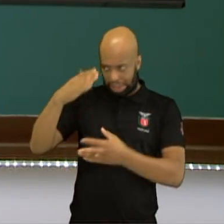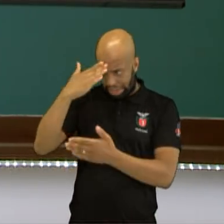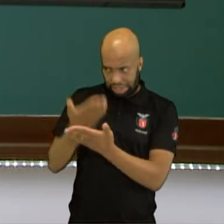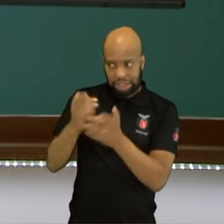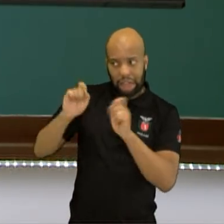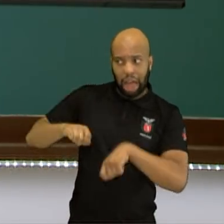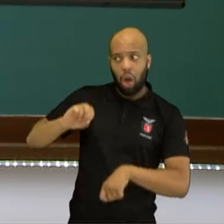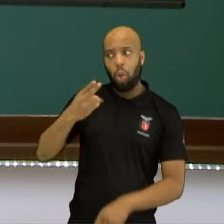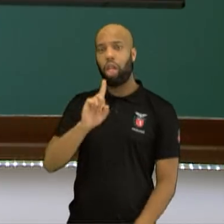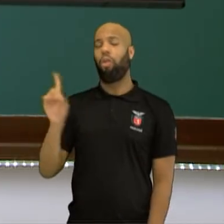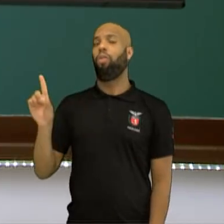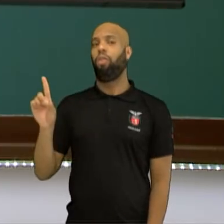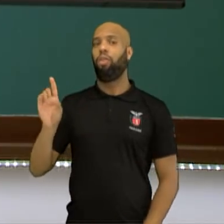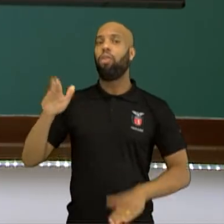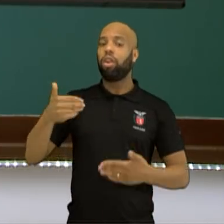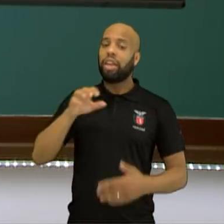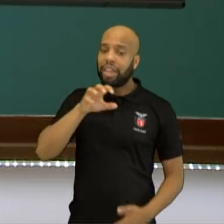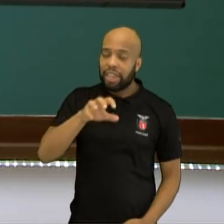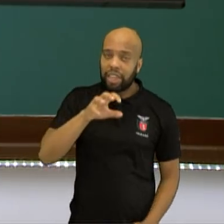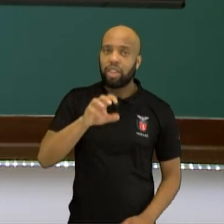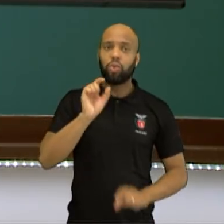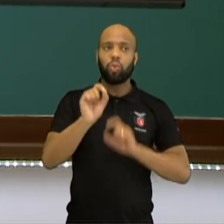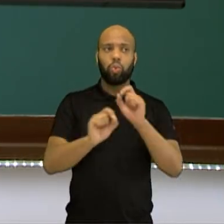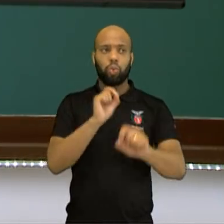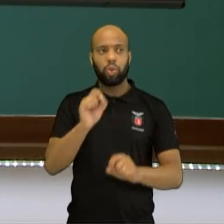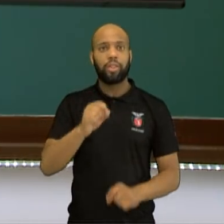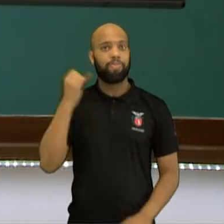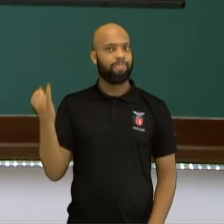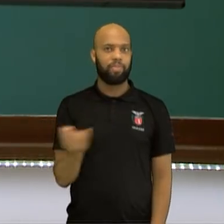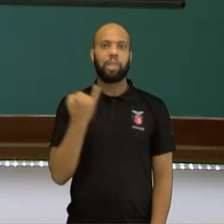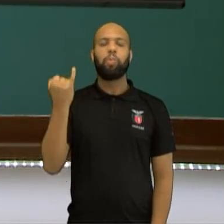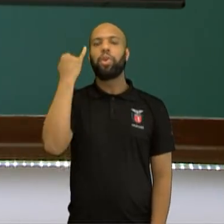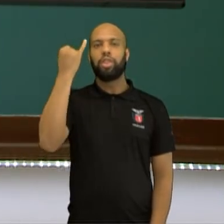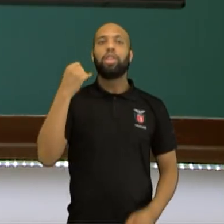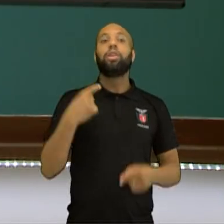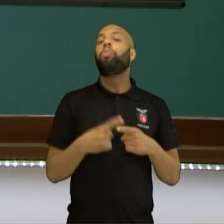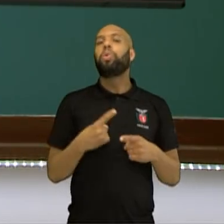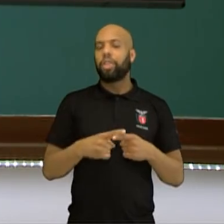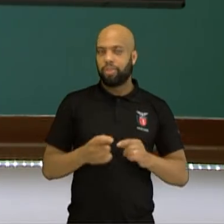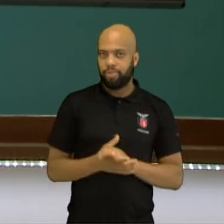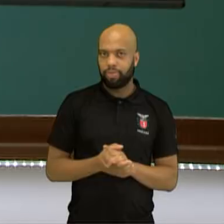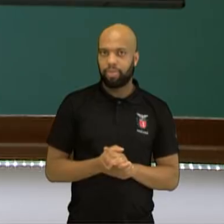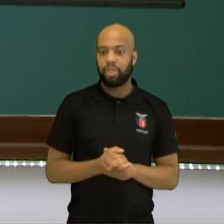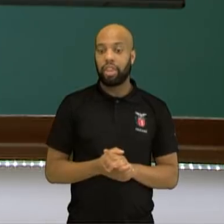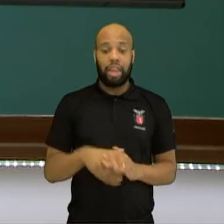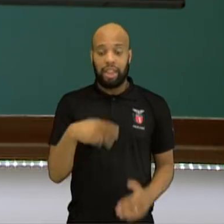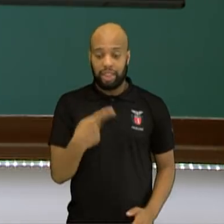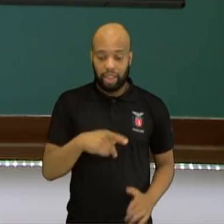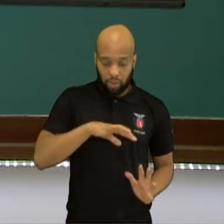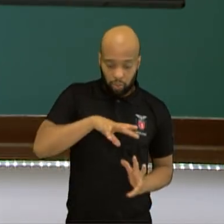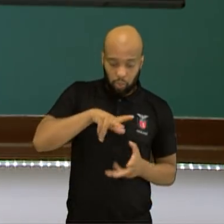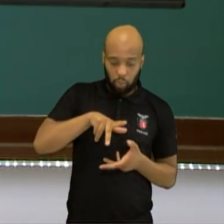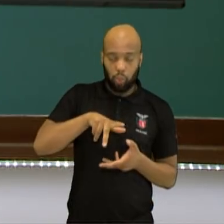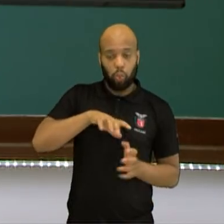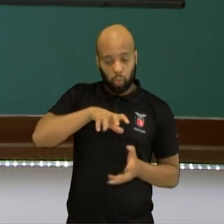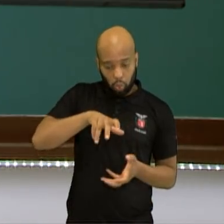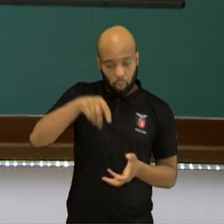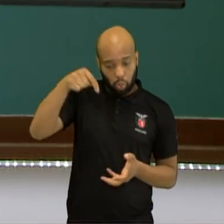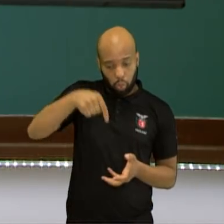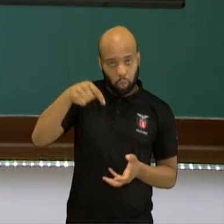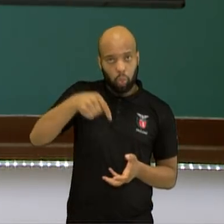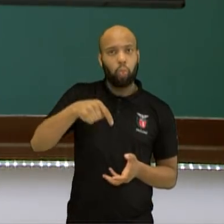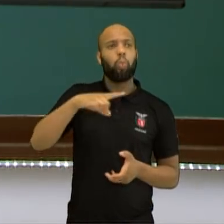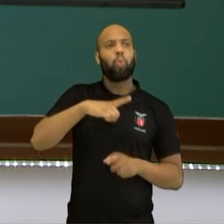certo? Essas questões aqui, elas são importantes justamente porque o nosso mundo é um mundo em que se